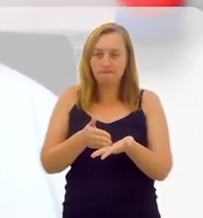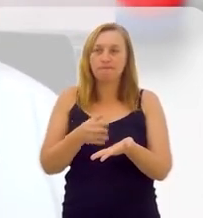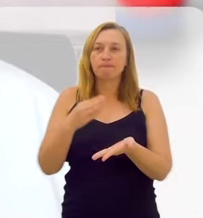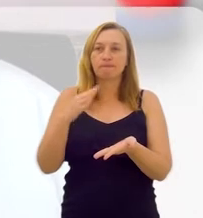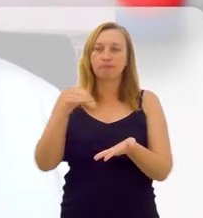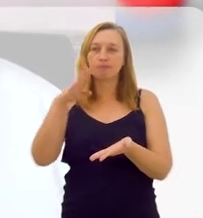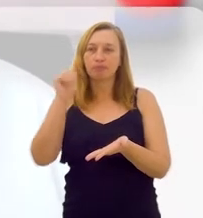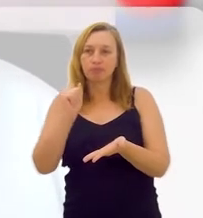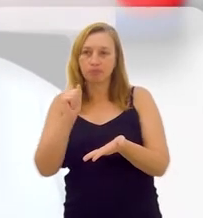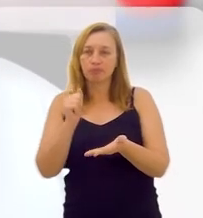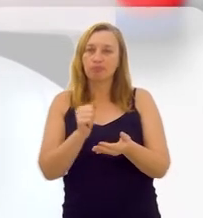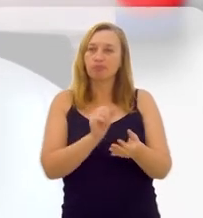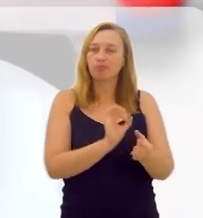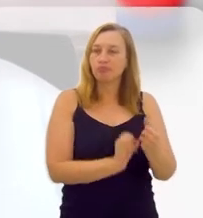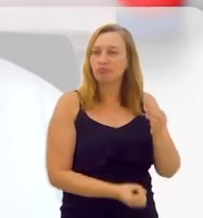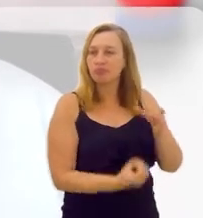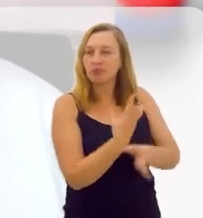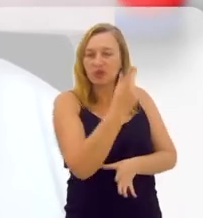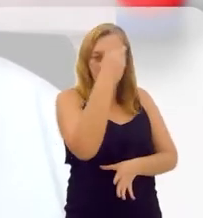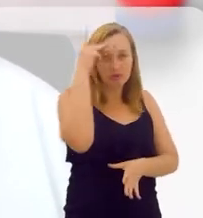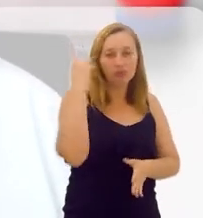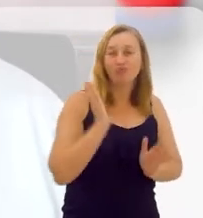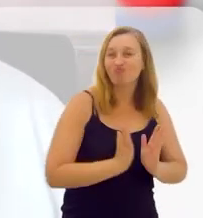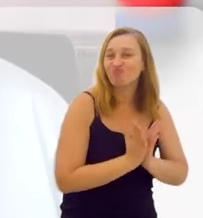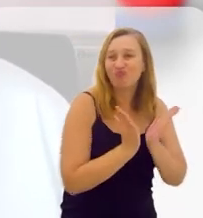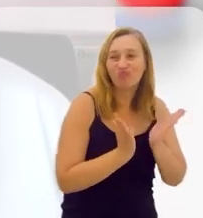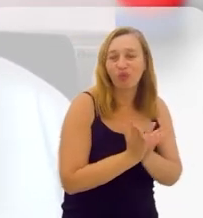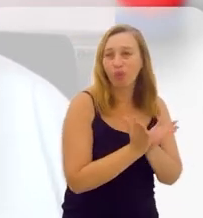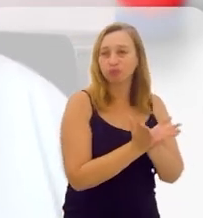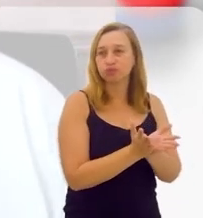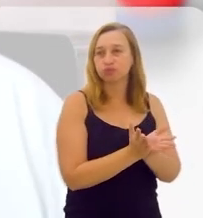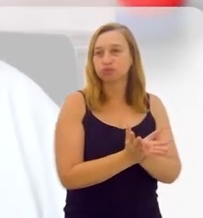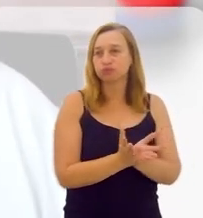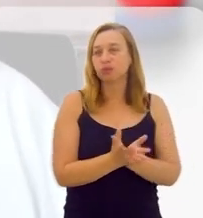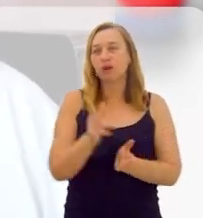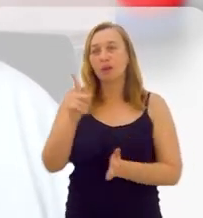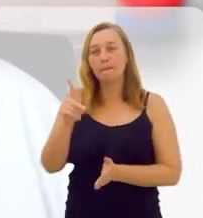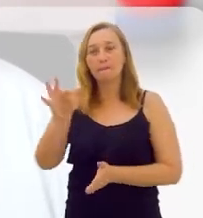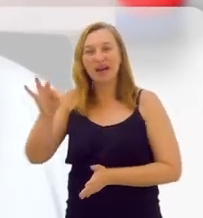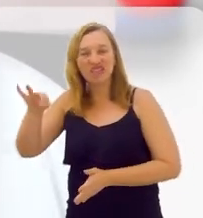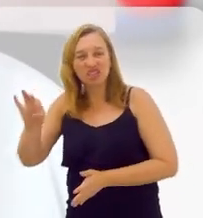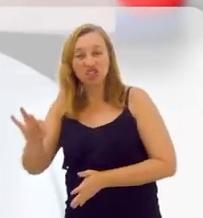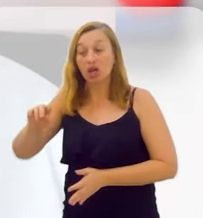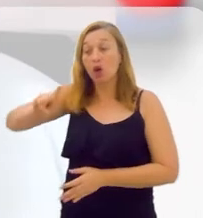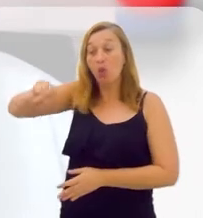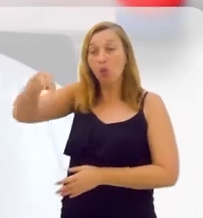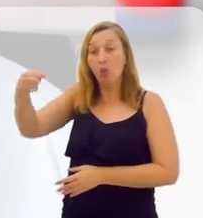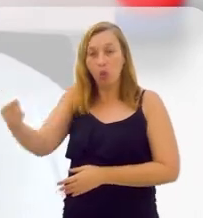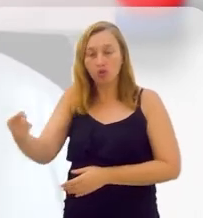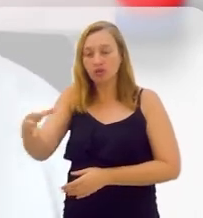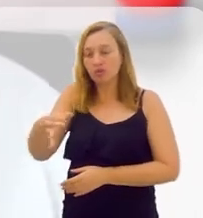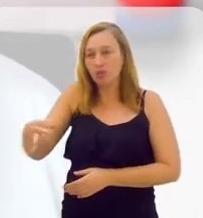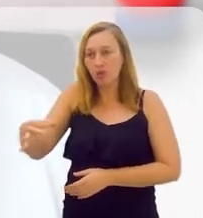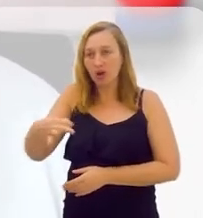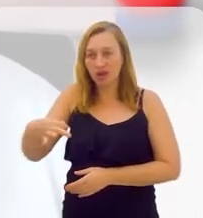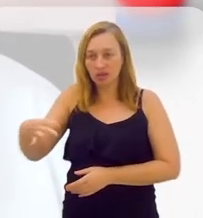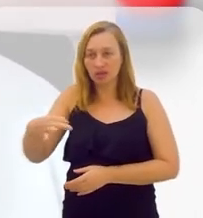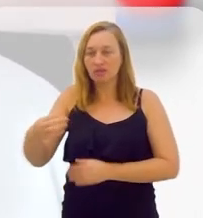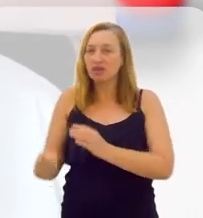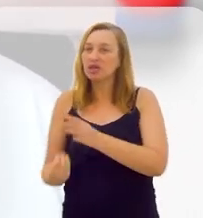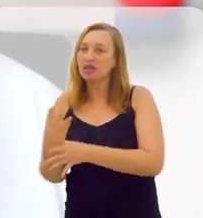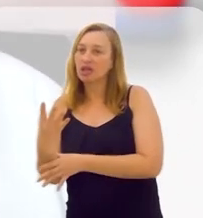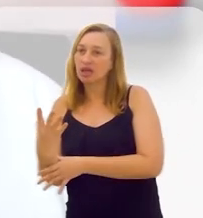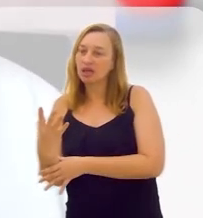parte do Mumbuca que foi feito para as pessoas de baixa renda, e o Pati é uma outra moeda